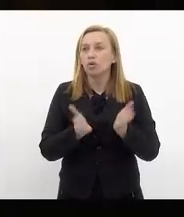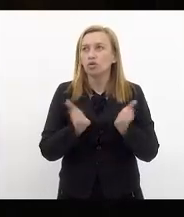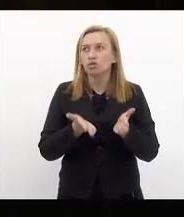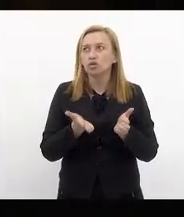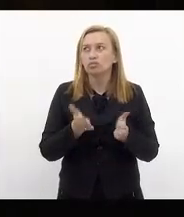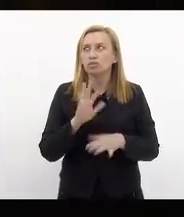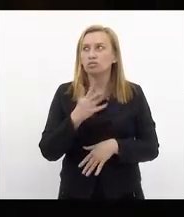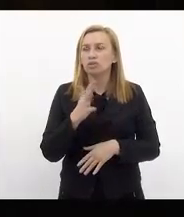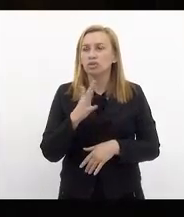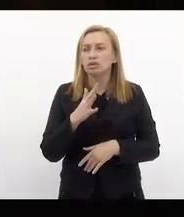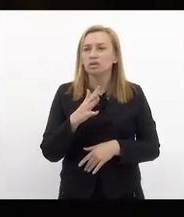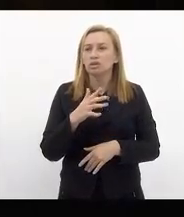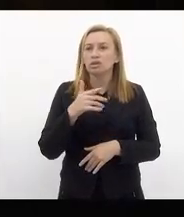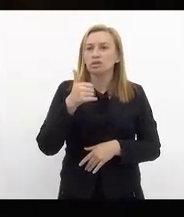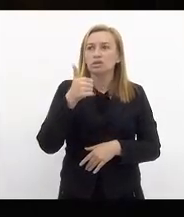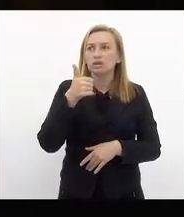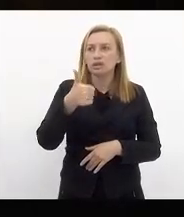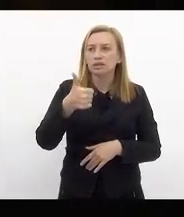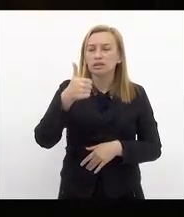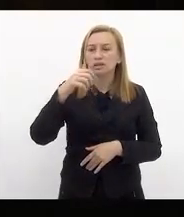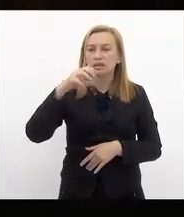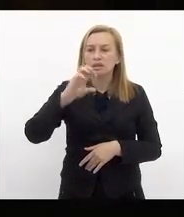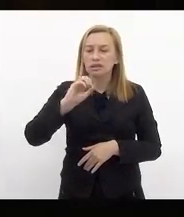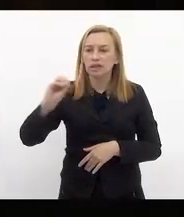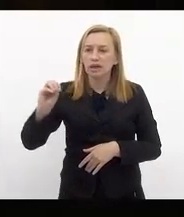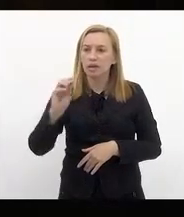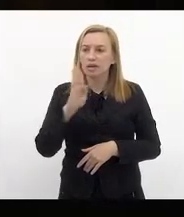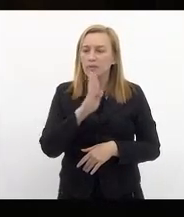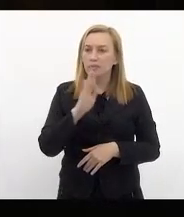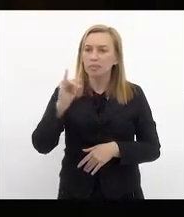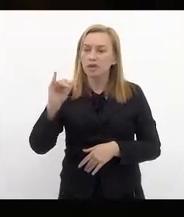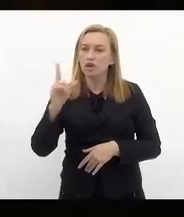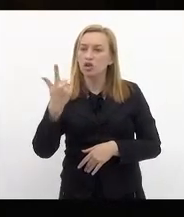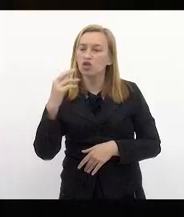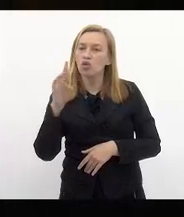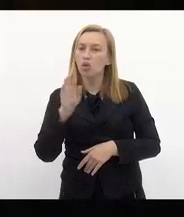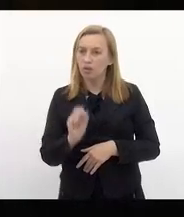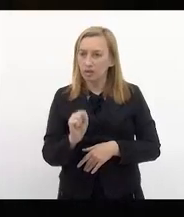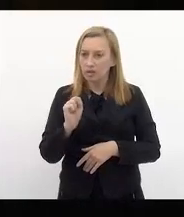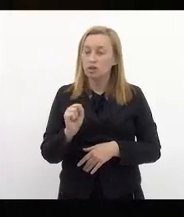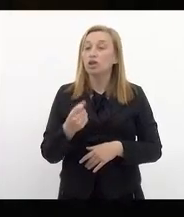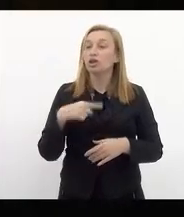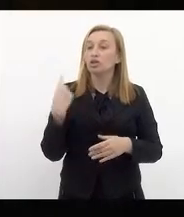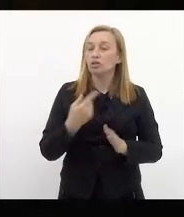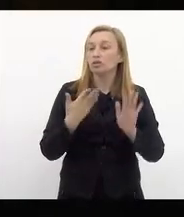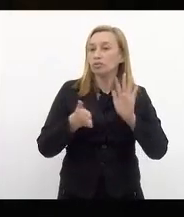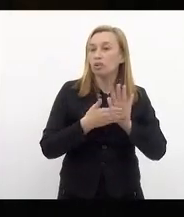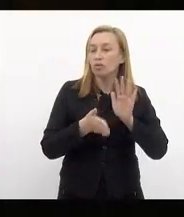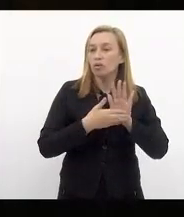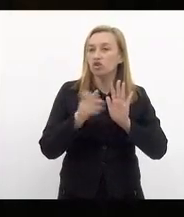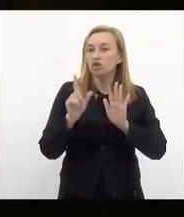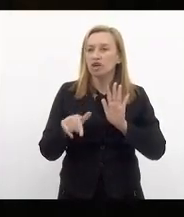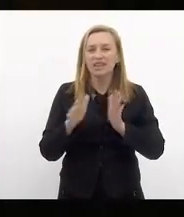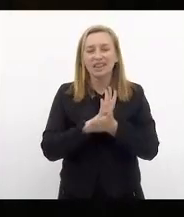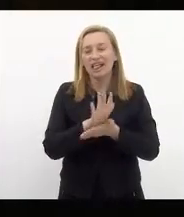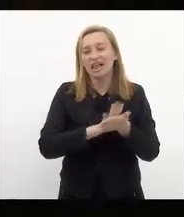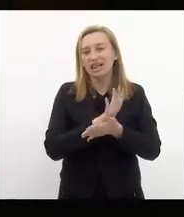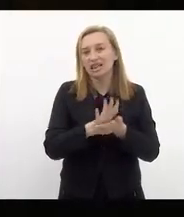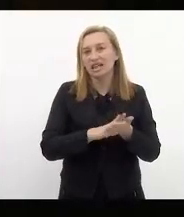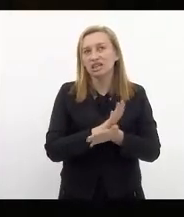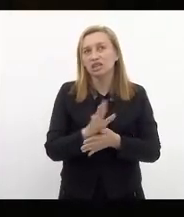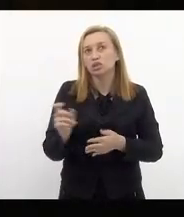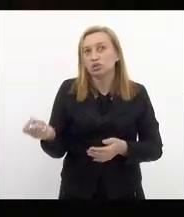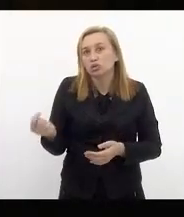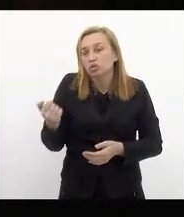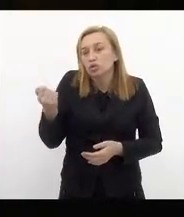é aproximadamente de 100 bilhões. Então, o que a gente está propondo não é nada mais além do